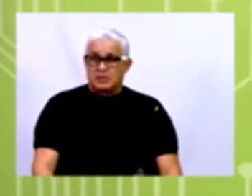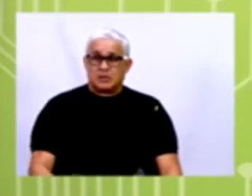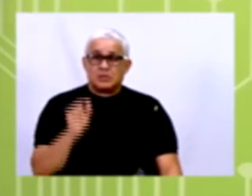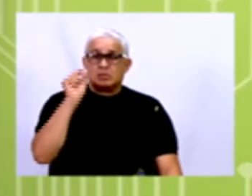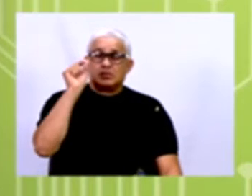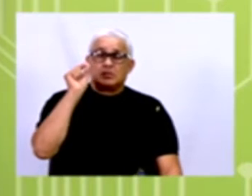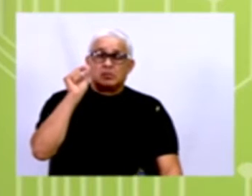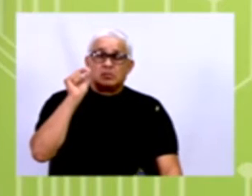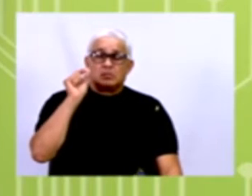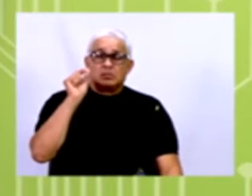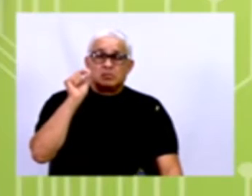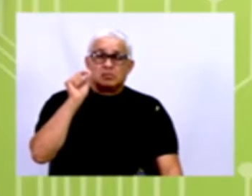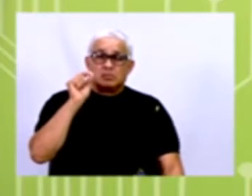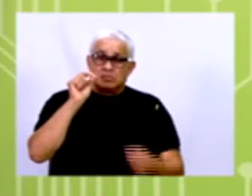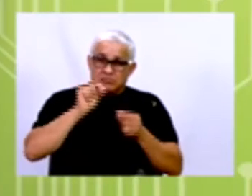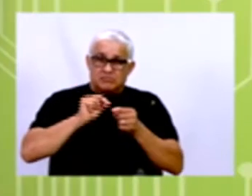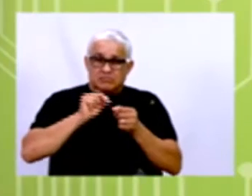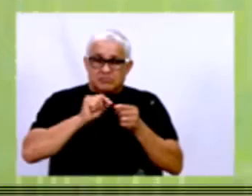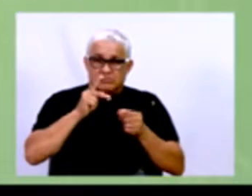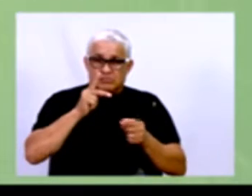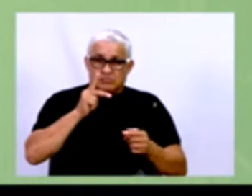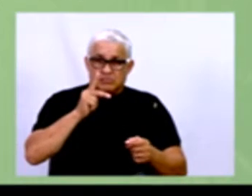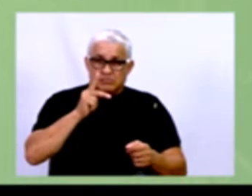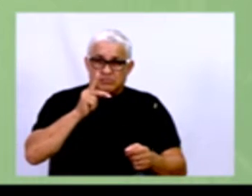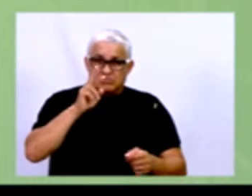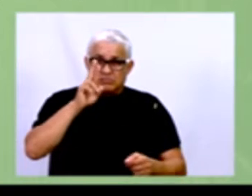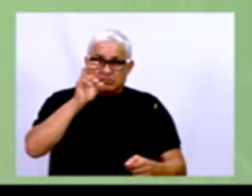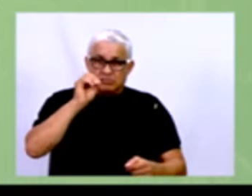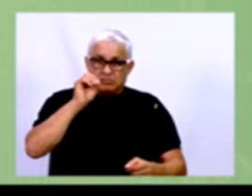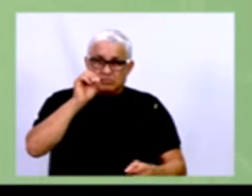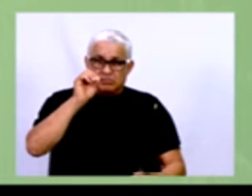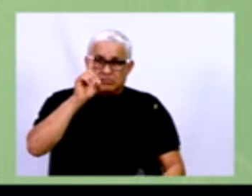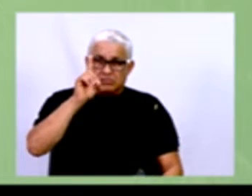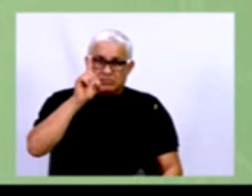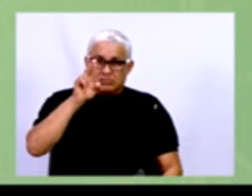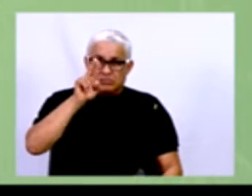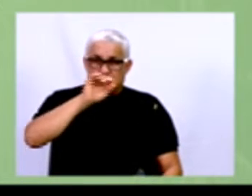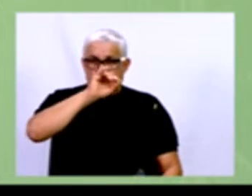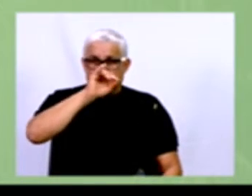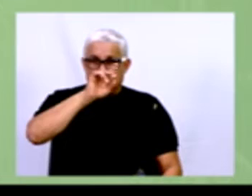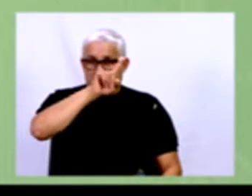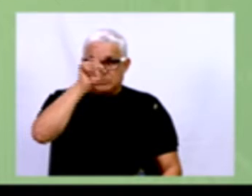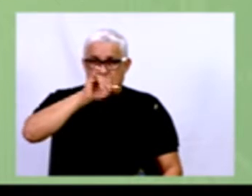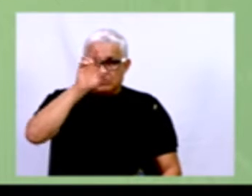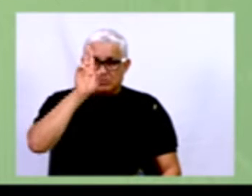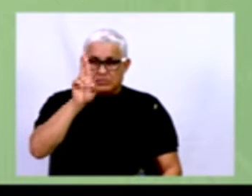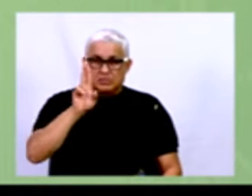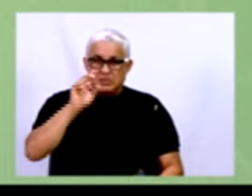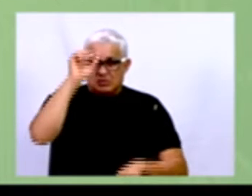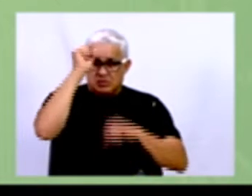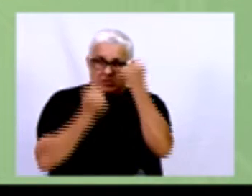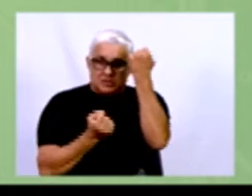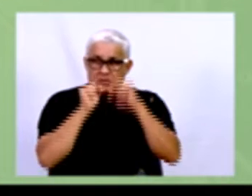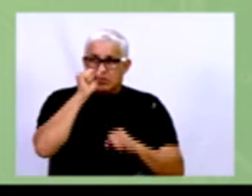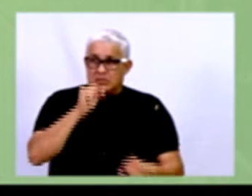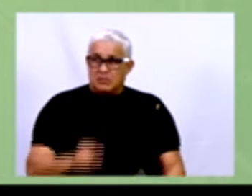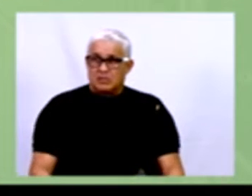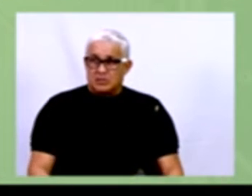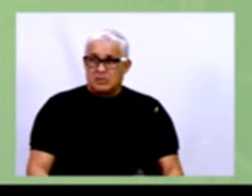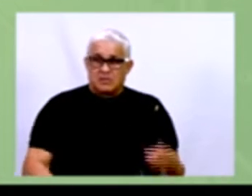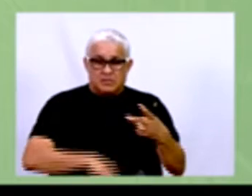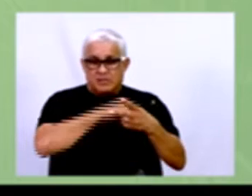problema importante. Não? Que necessidades serão satisfeitas? Um segundo problema econômico